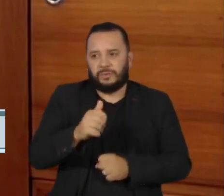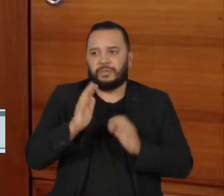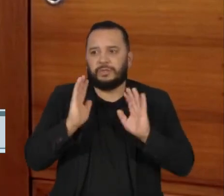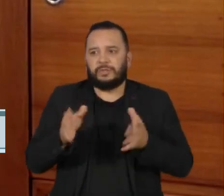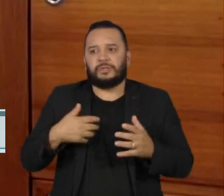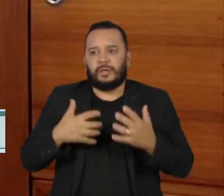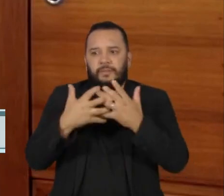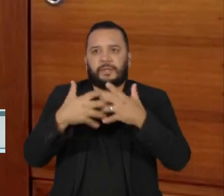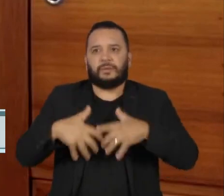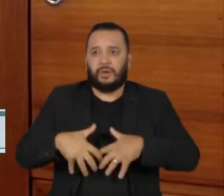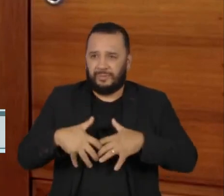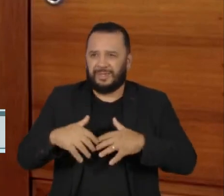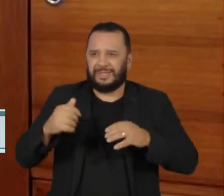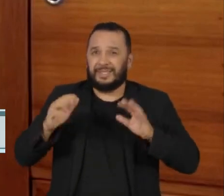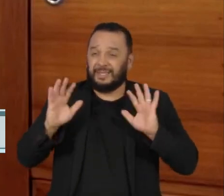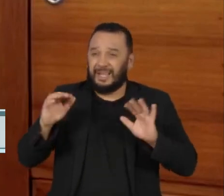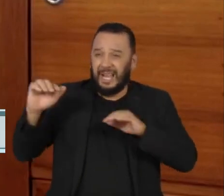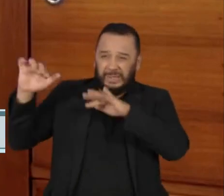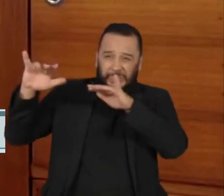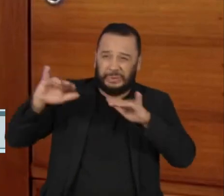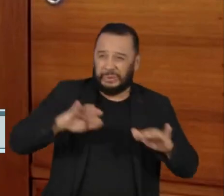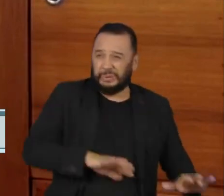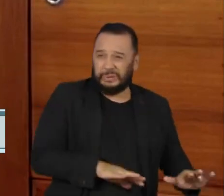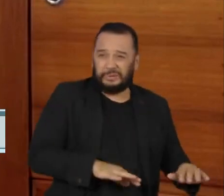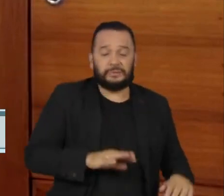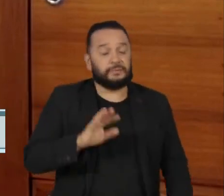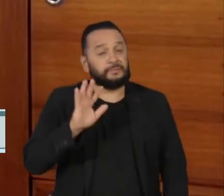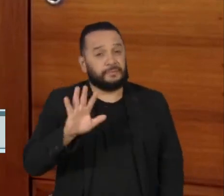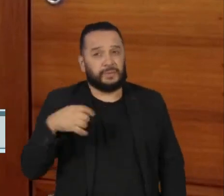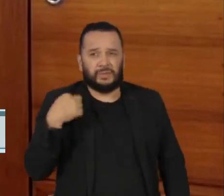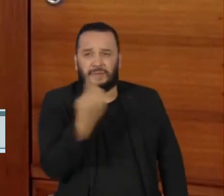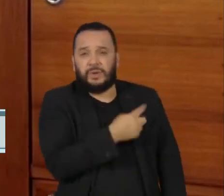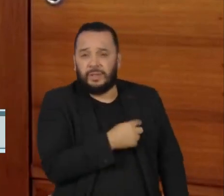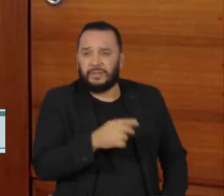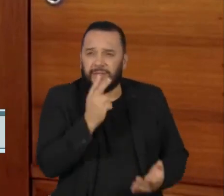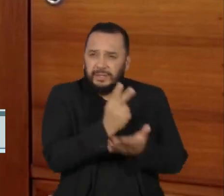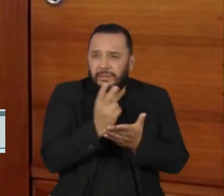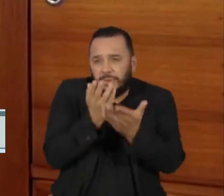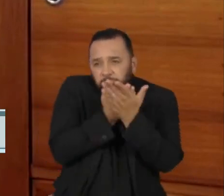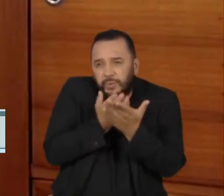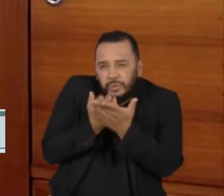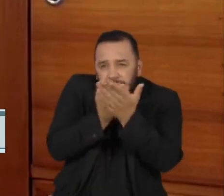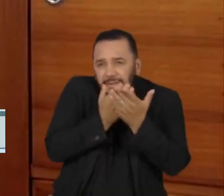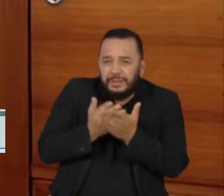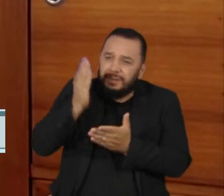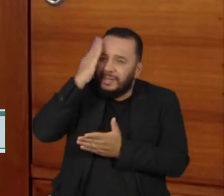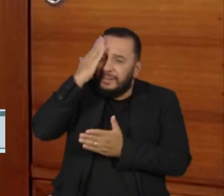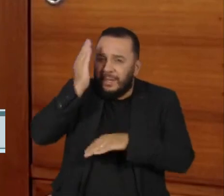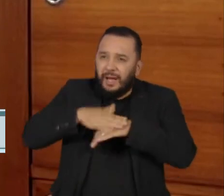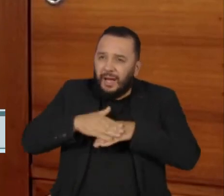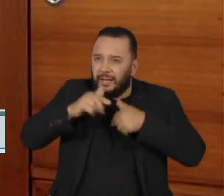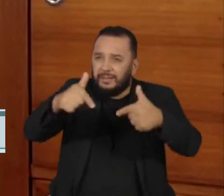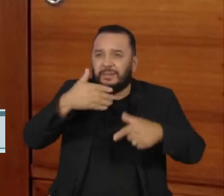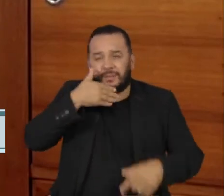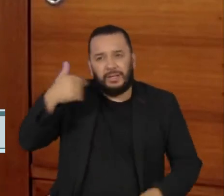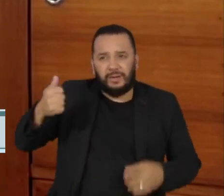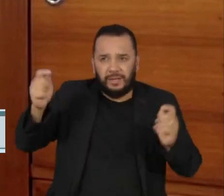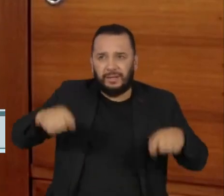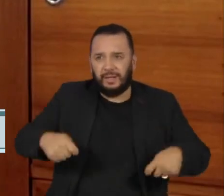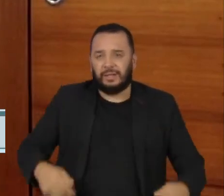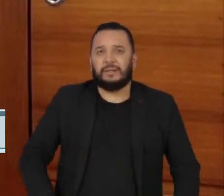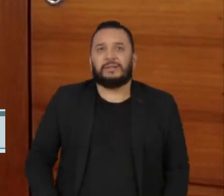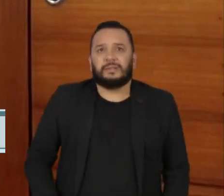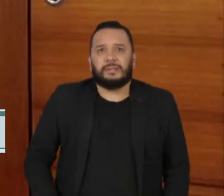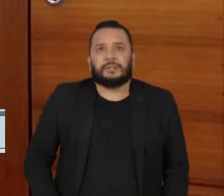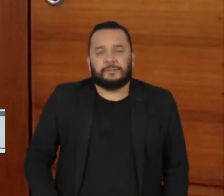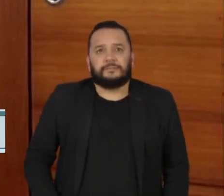com os tomadores de decisão, informando a melhor previsão possível para uma ação, né? Porém, um